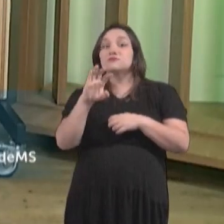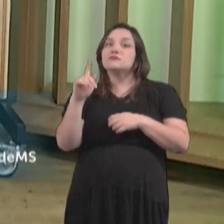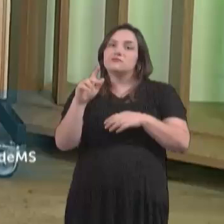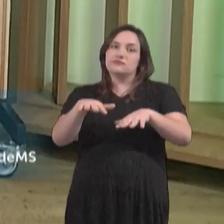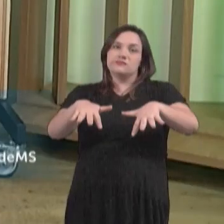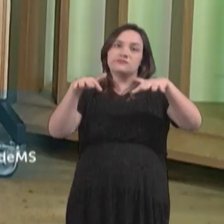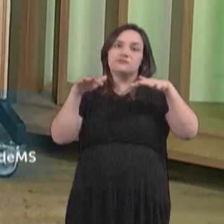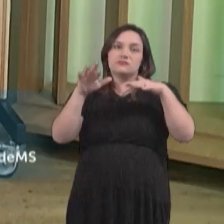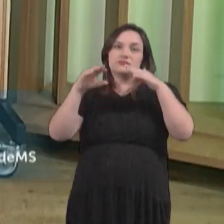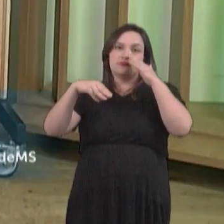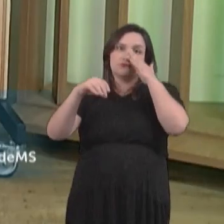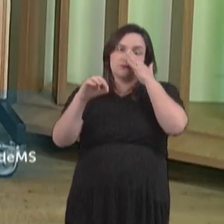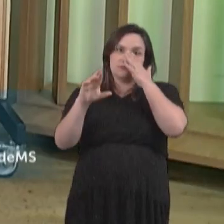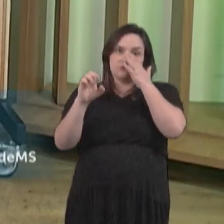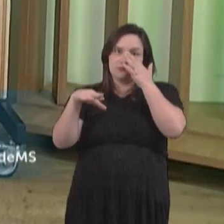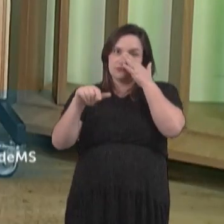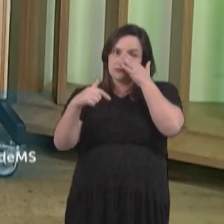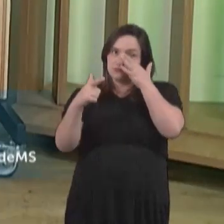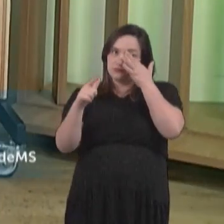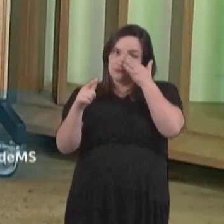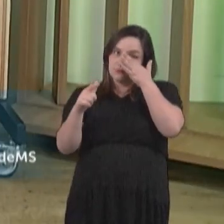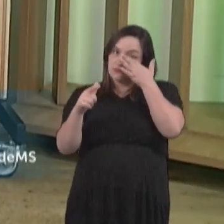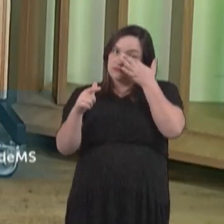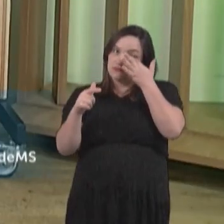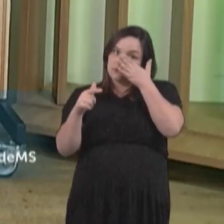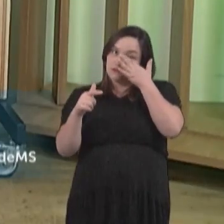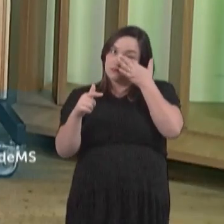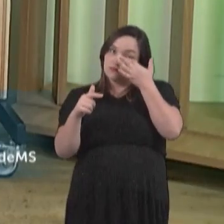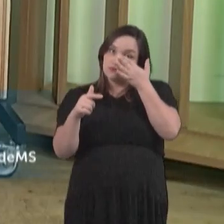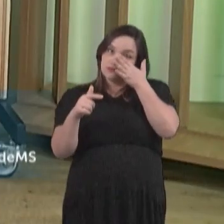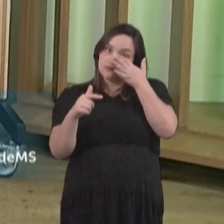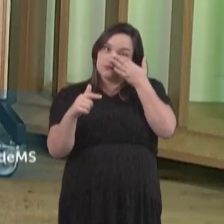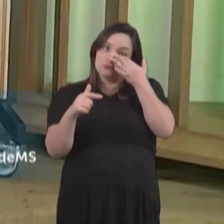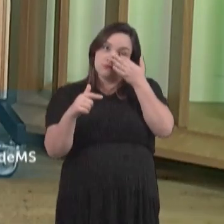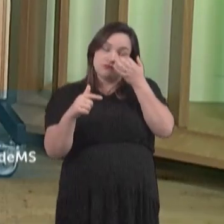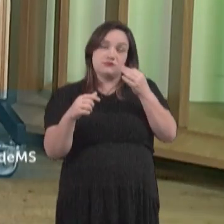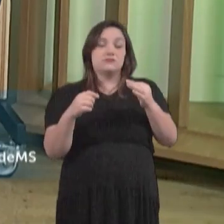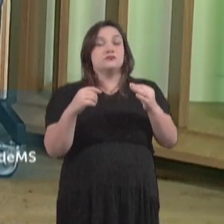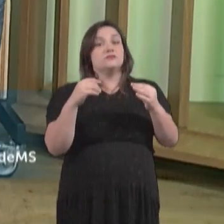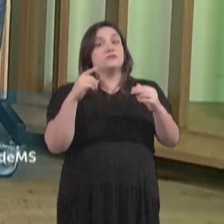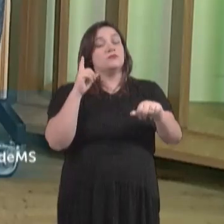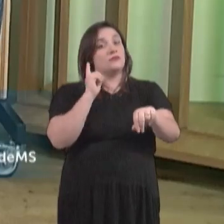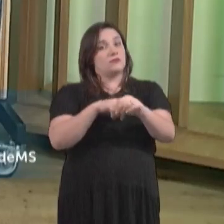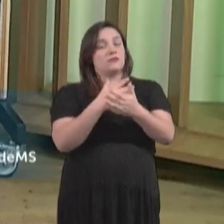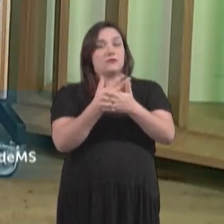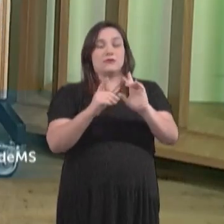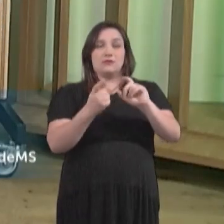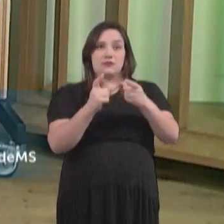Né? Então, a audiência é bastante importante. Acabando a audiência, também todos os detalhes,